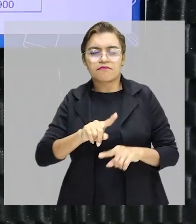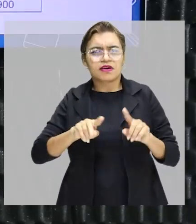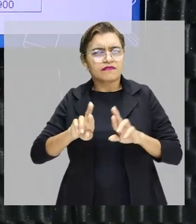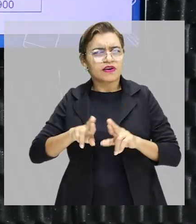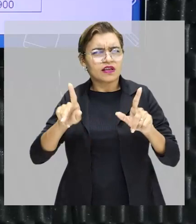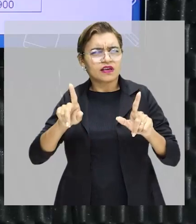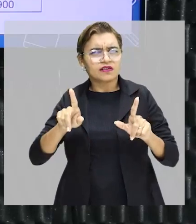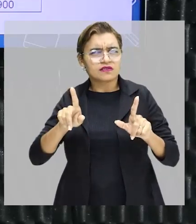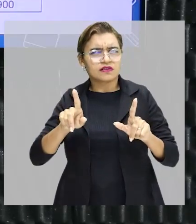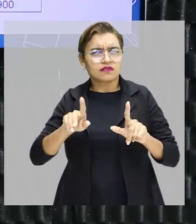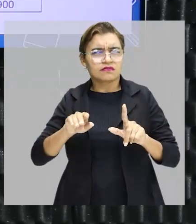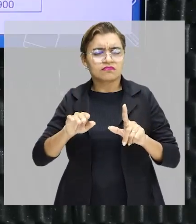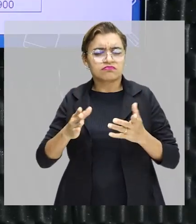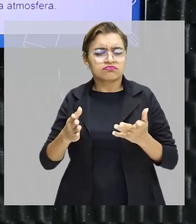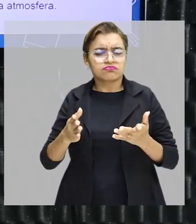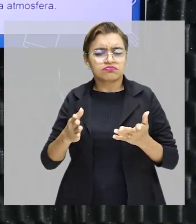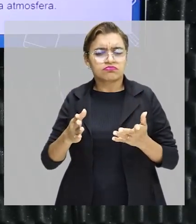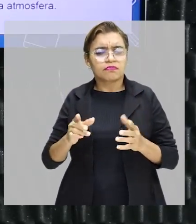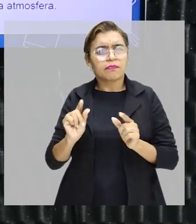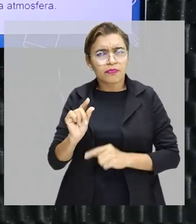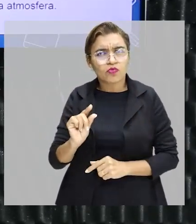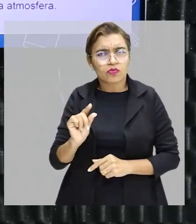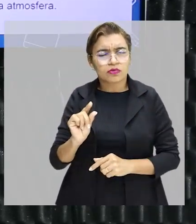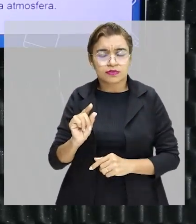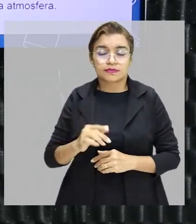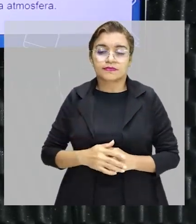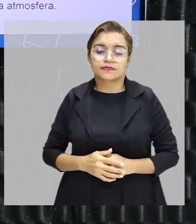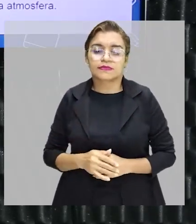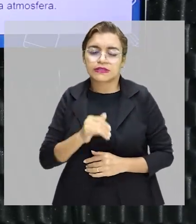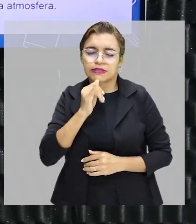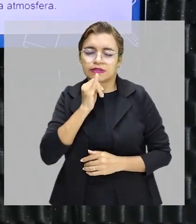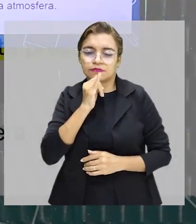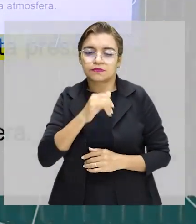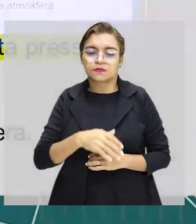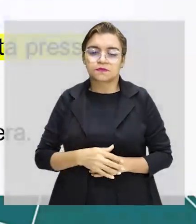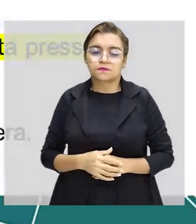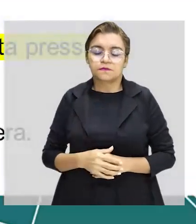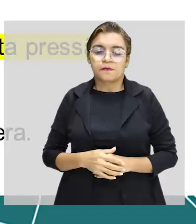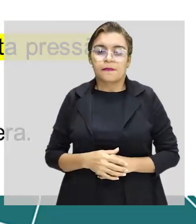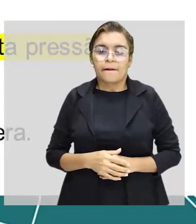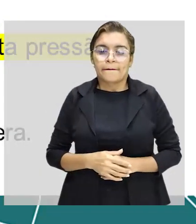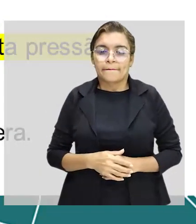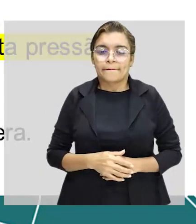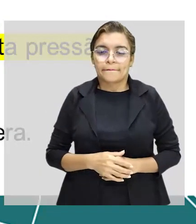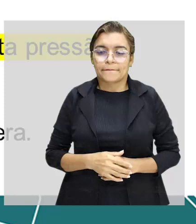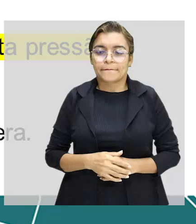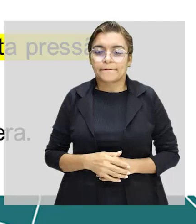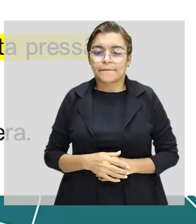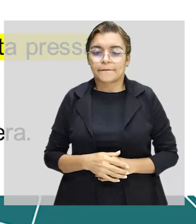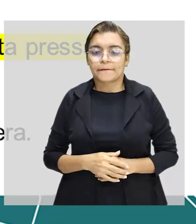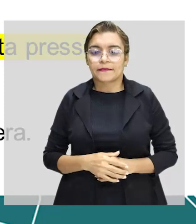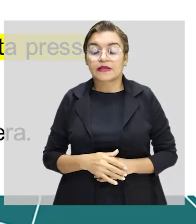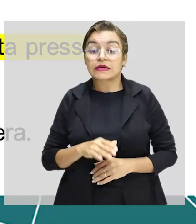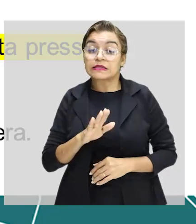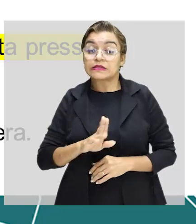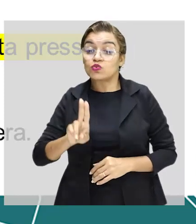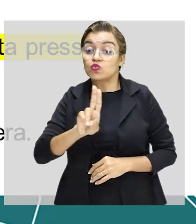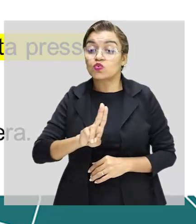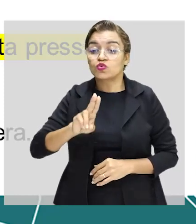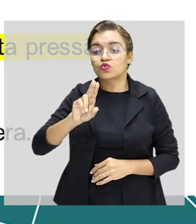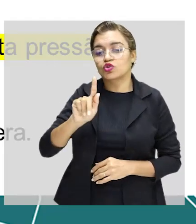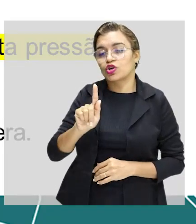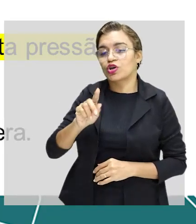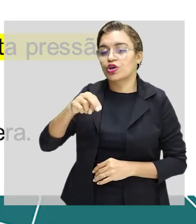tão grande assim. Tudo bem? Dito isso, olha só. Apesar das vantagens no uso de